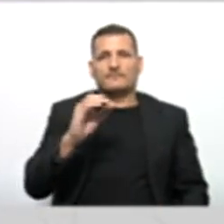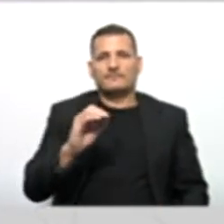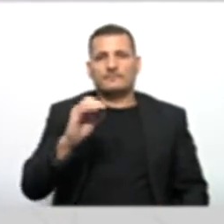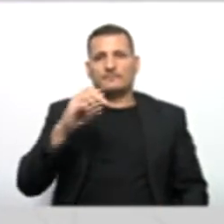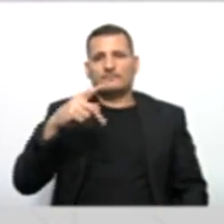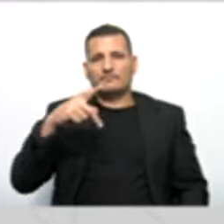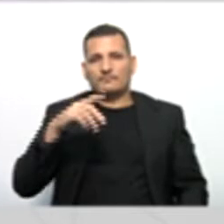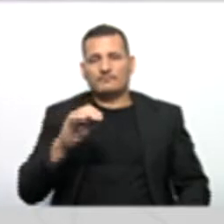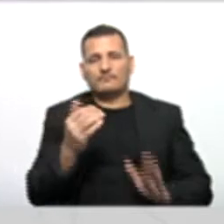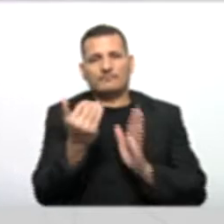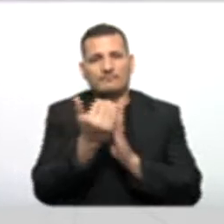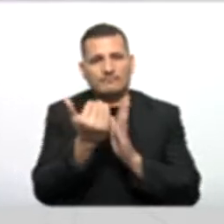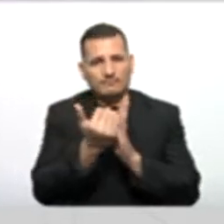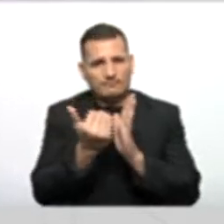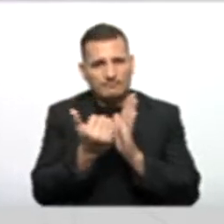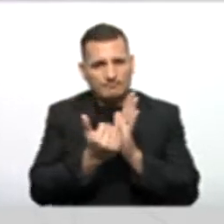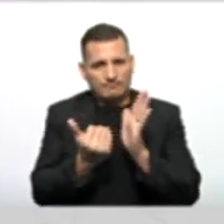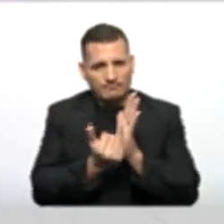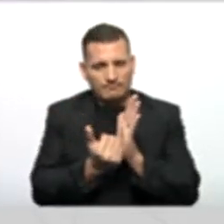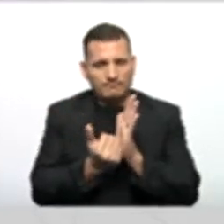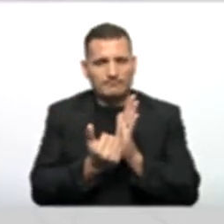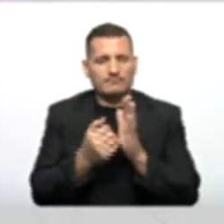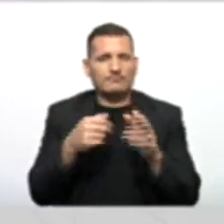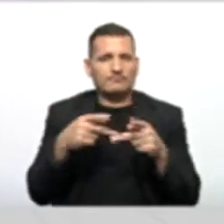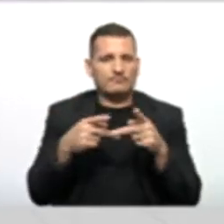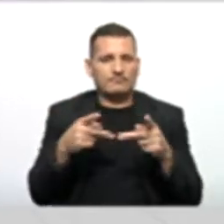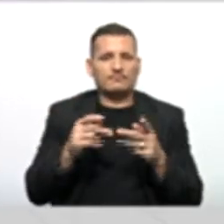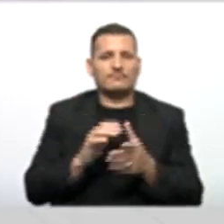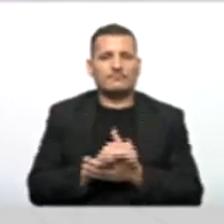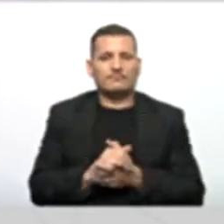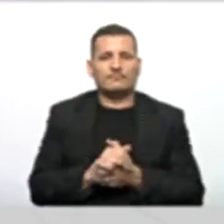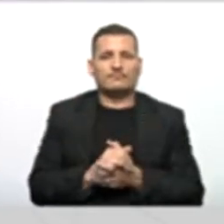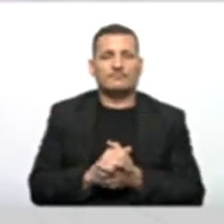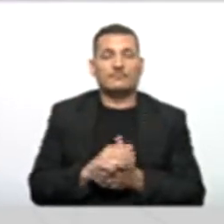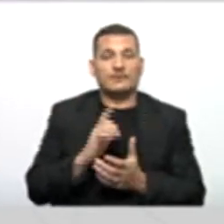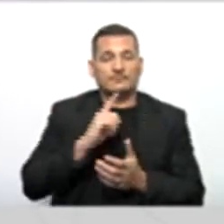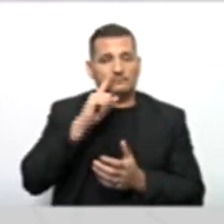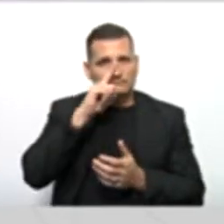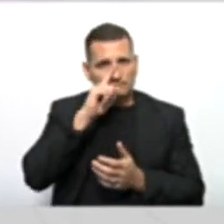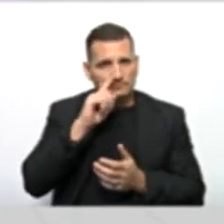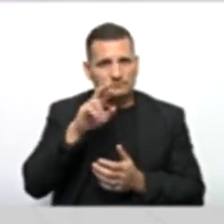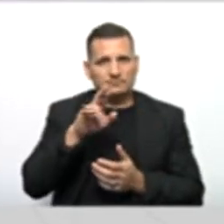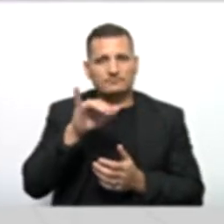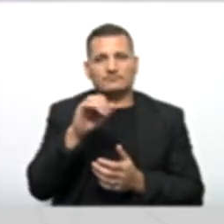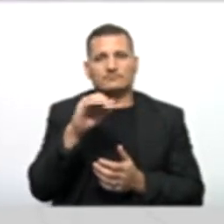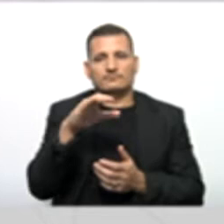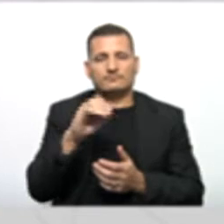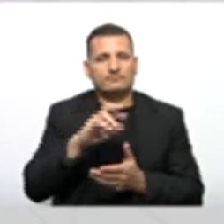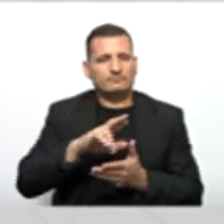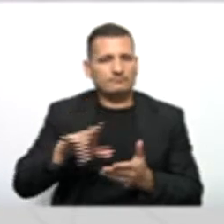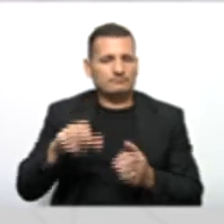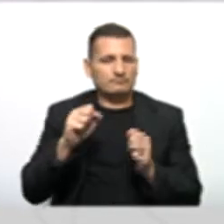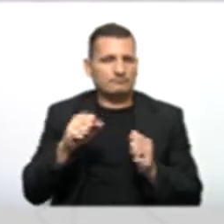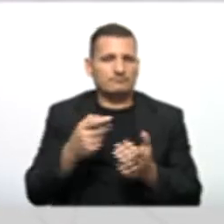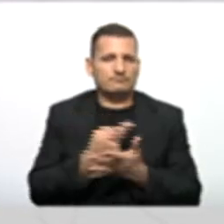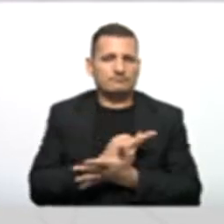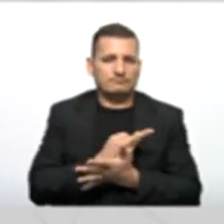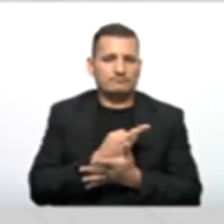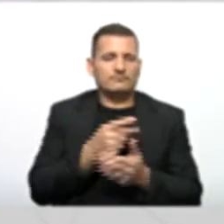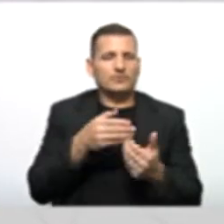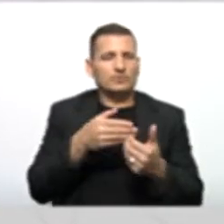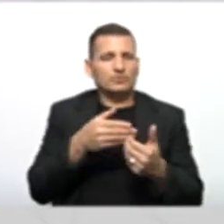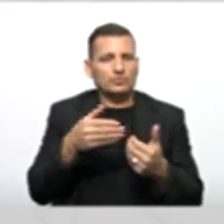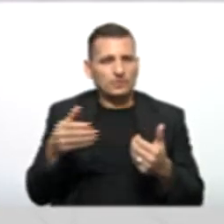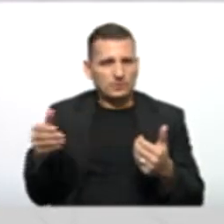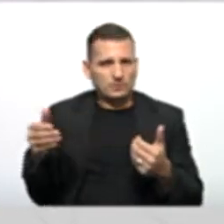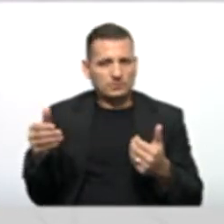atividades principais que têm que ser desenvolvidas. Eu tenho o meu risco, Tá? Vários riscos podem ocorrer ao longo,